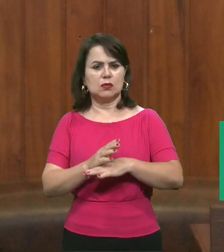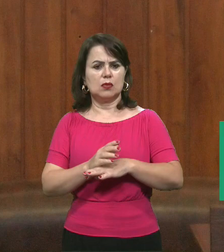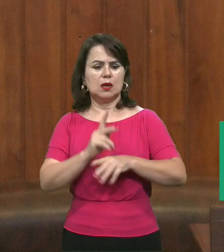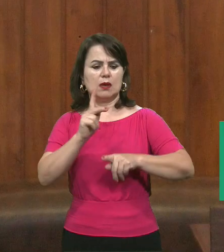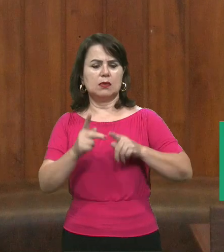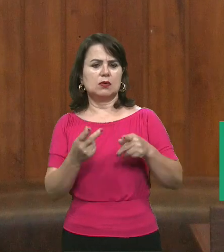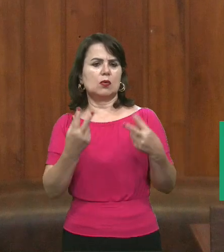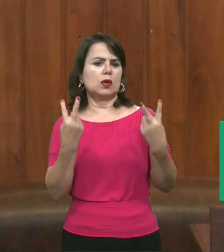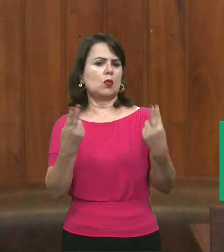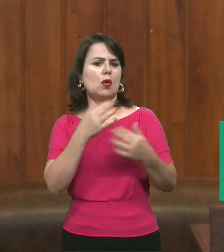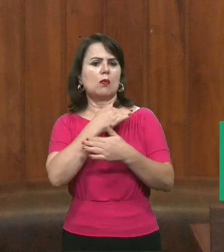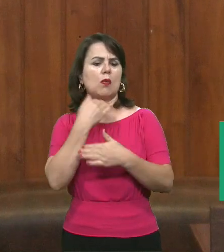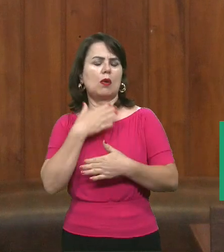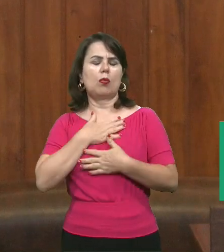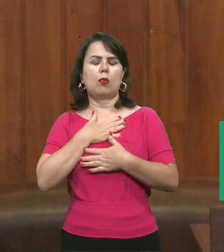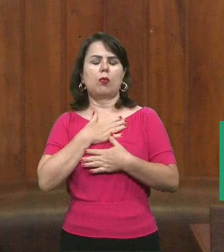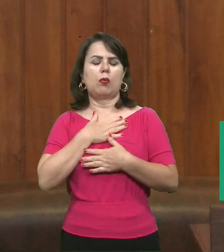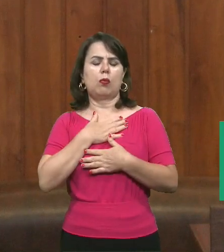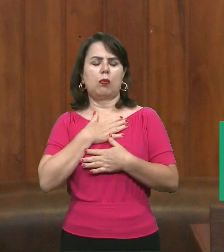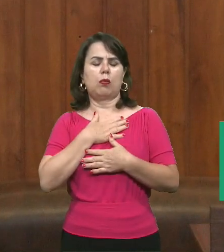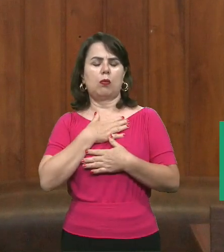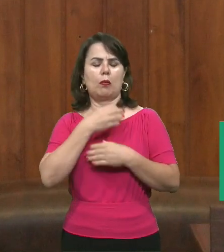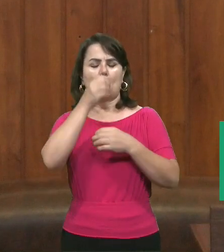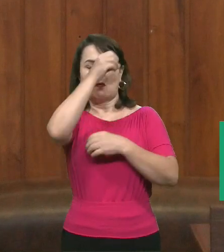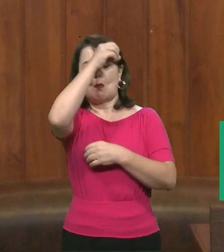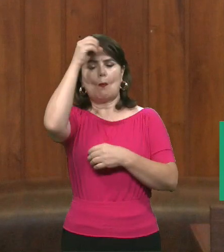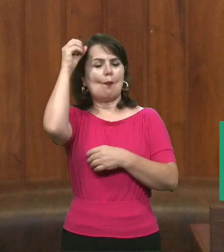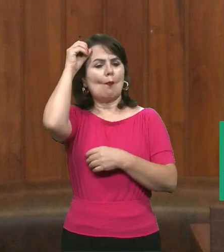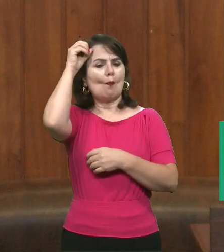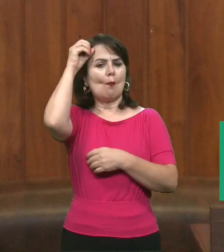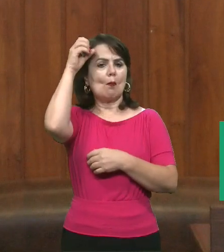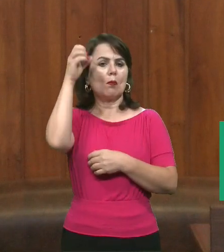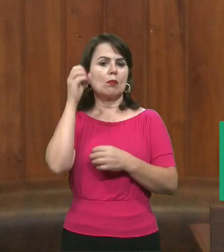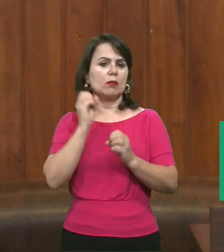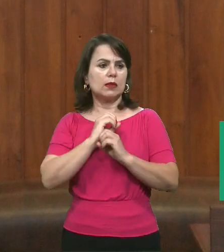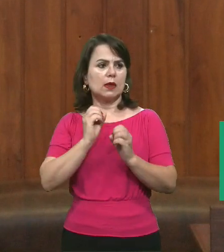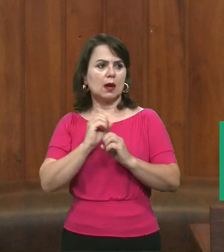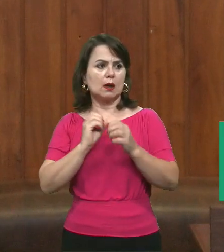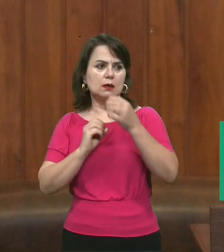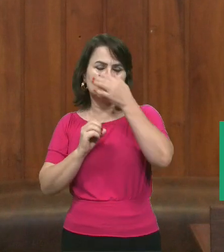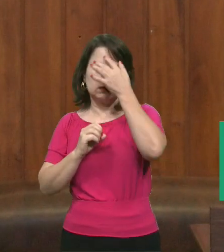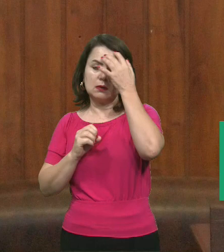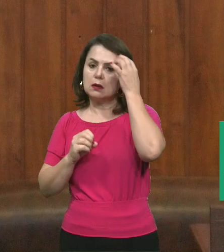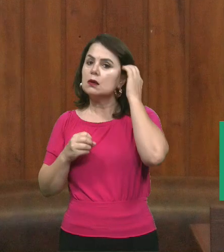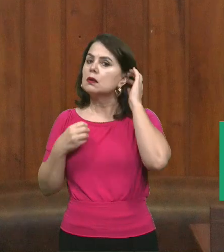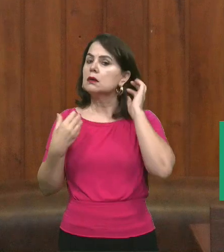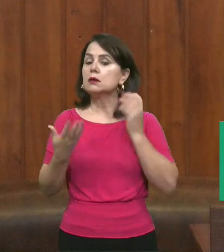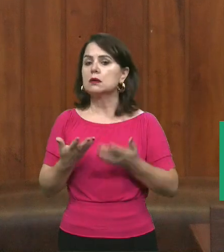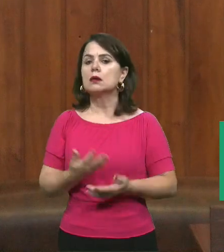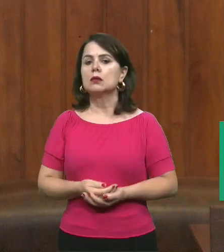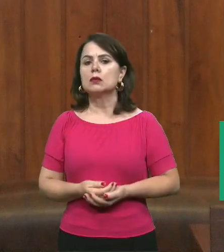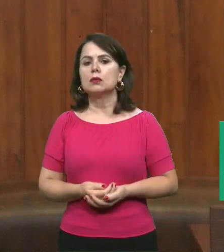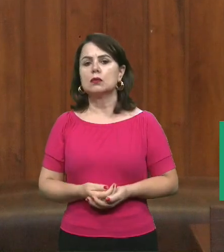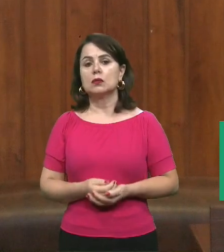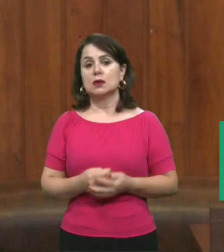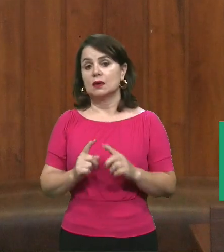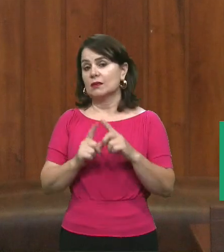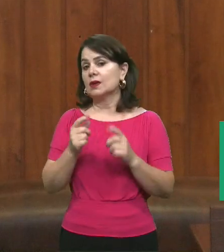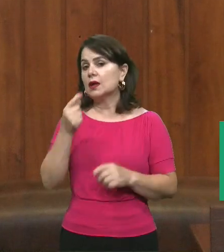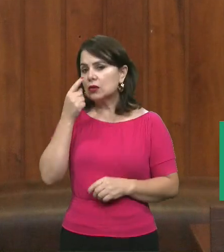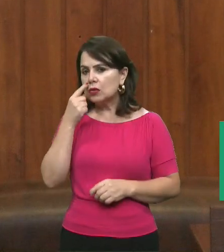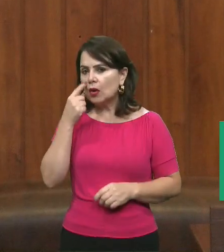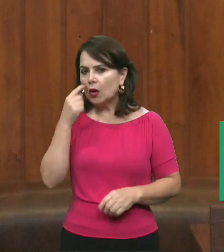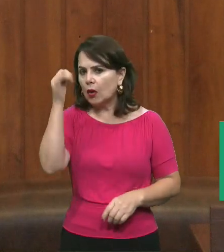insepulto. Um insano. É um insano. Fazer o que ele está fazendo é insanidade. Só que ele não rasga dinheiro não, viu,